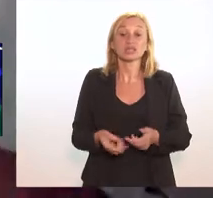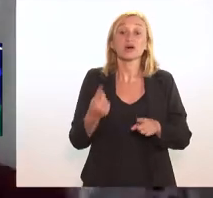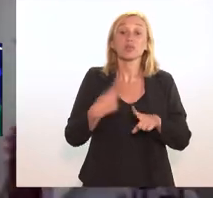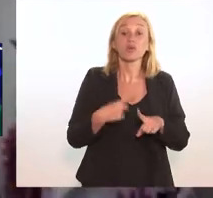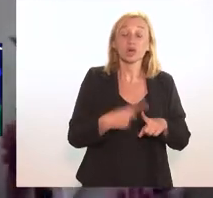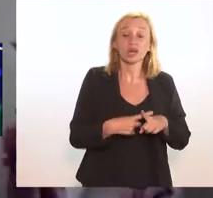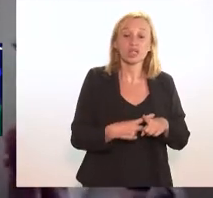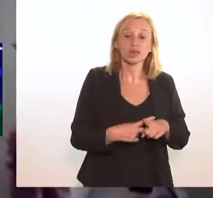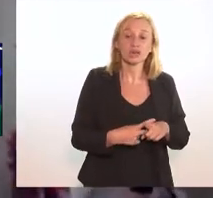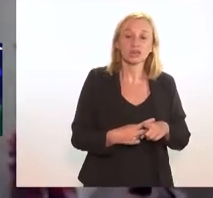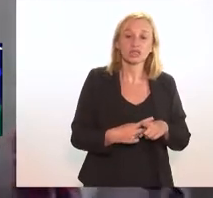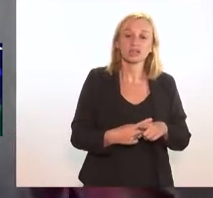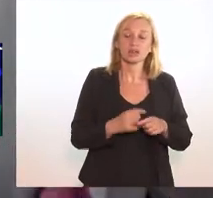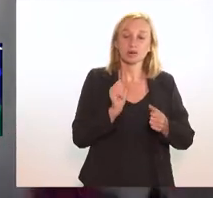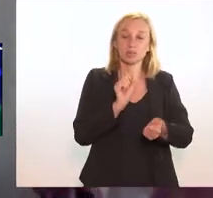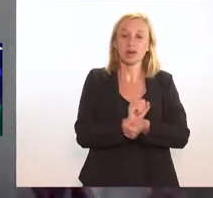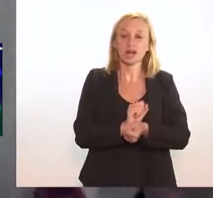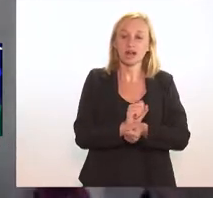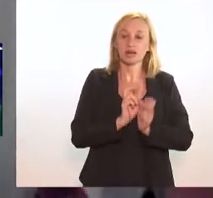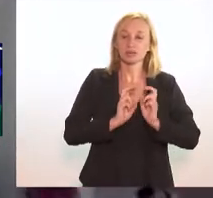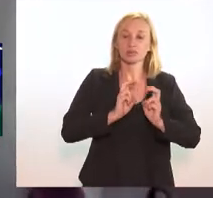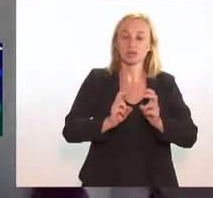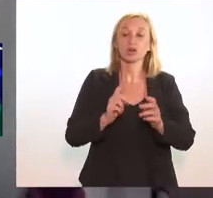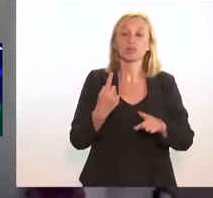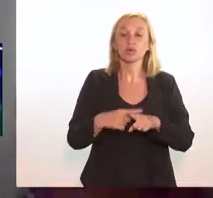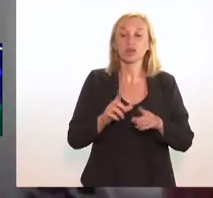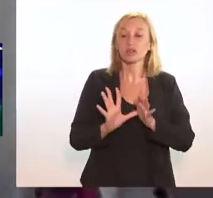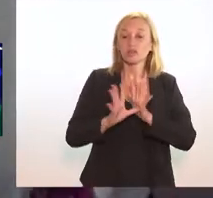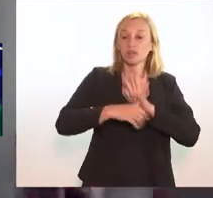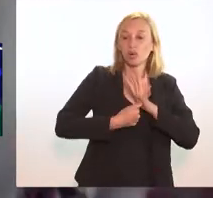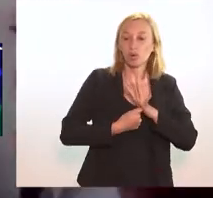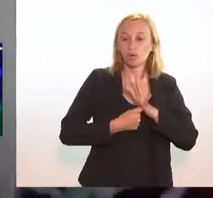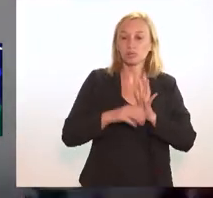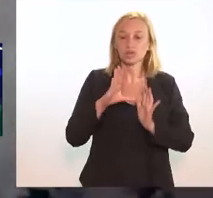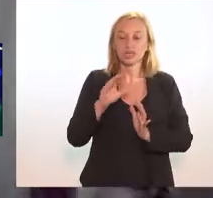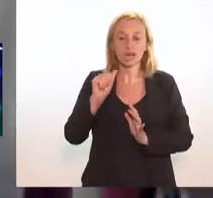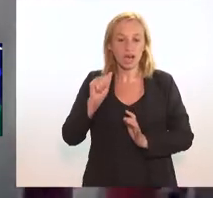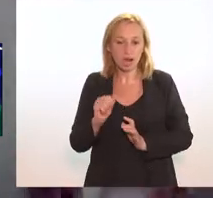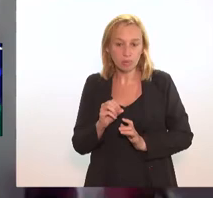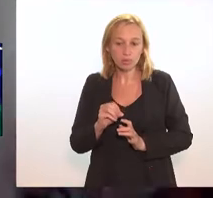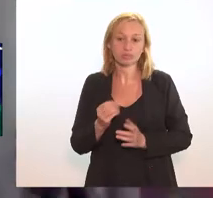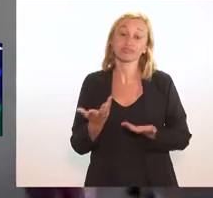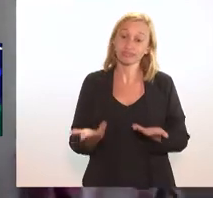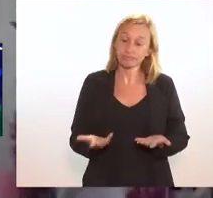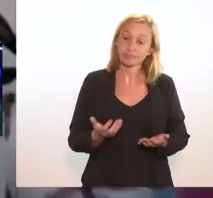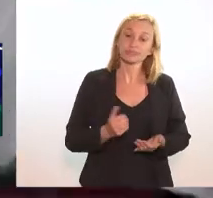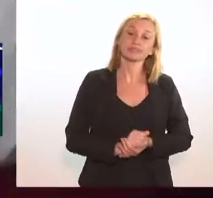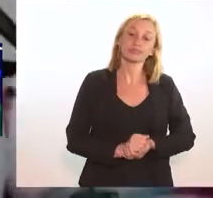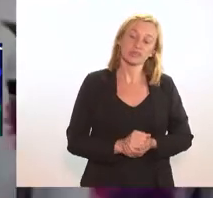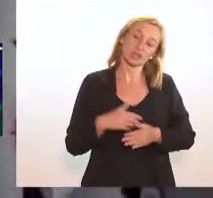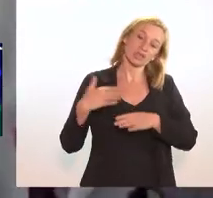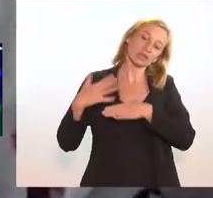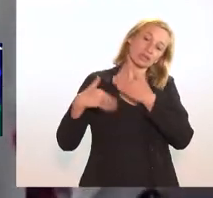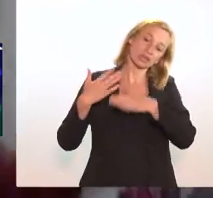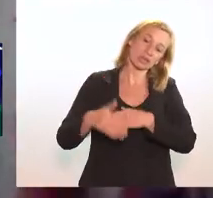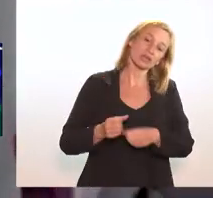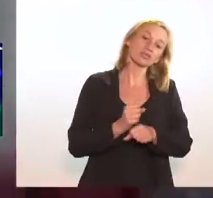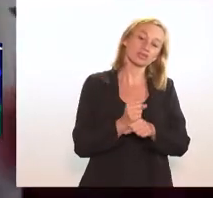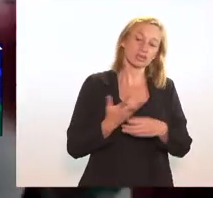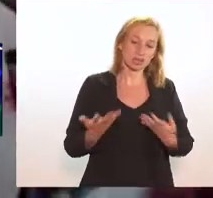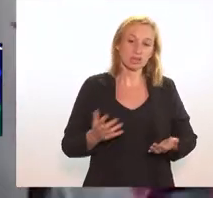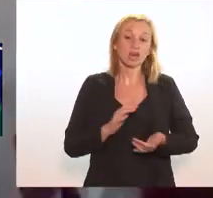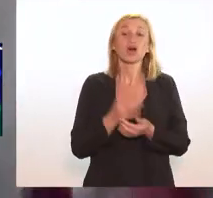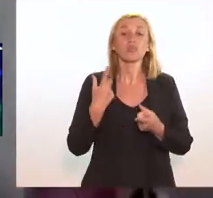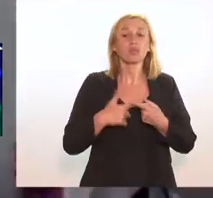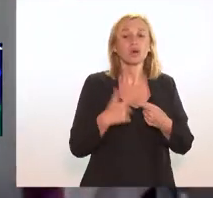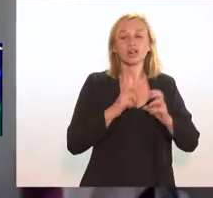pane no sistema da Supervia, tendo em vista o roubo, né, de cabos que sofre a Supervia ao longo já desses anos todos. Mas por que